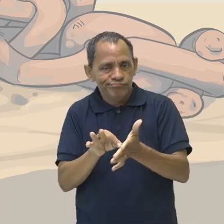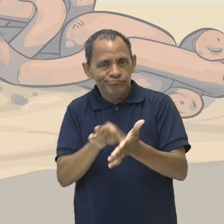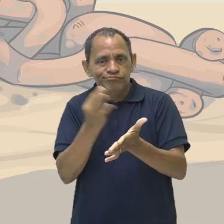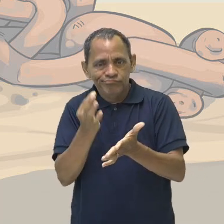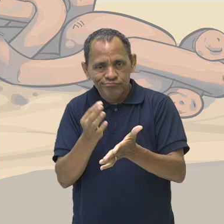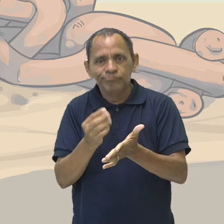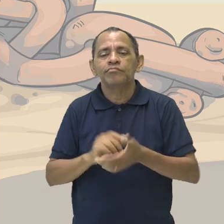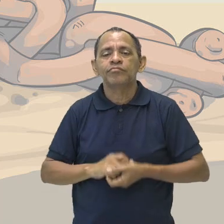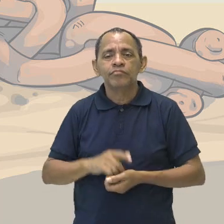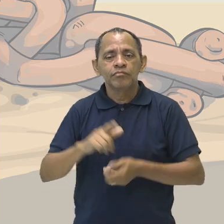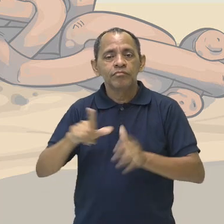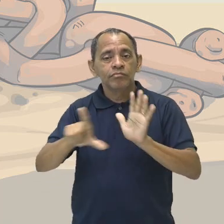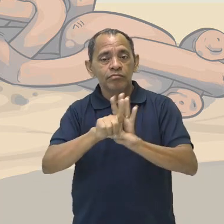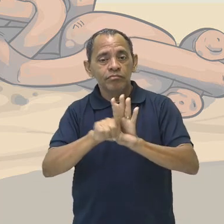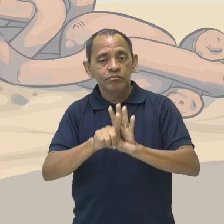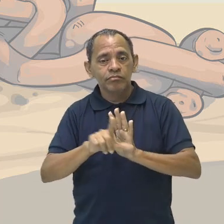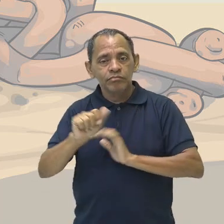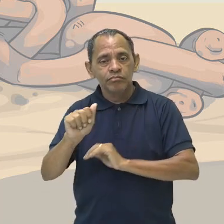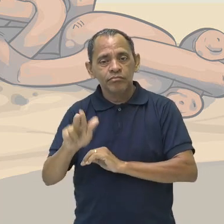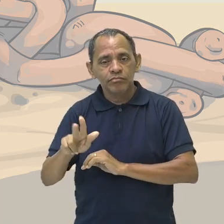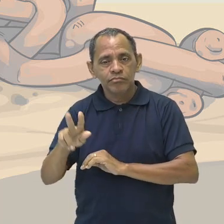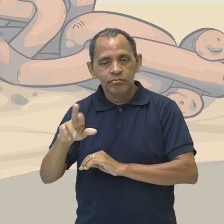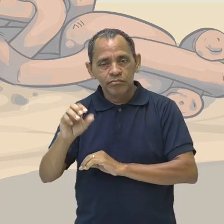Áurea, em 13 de maio de